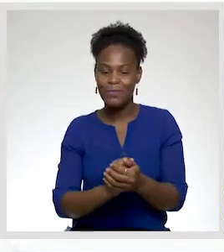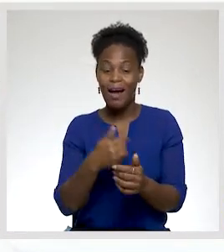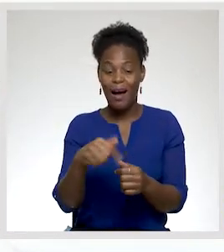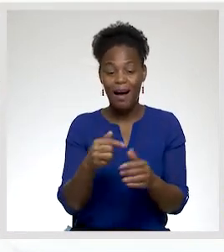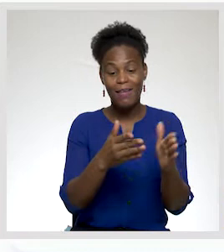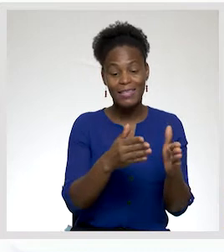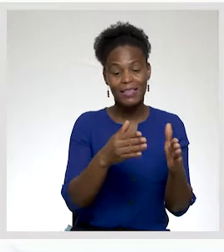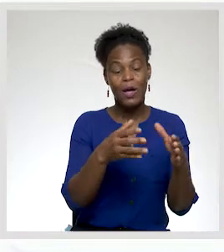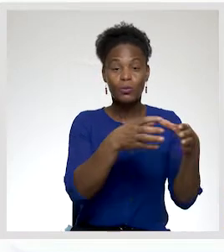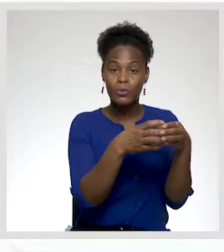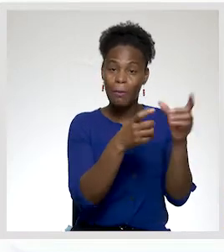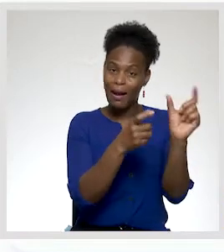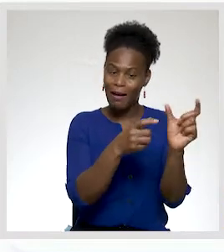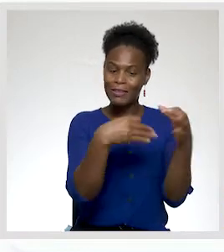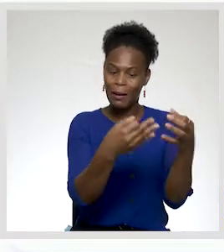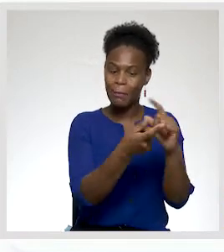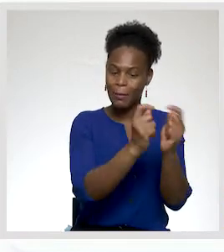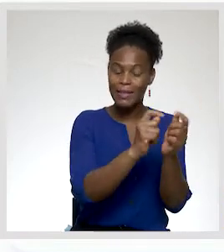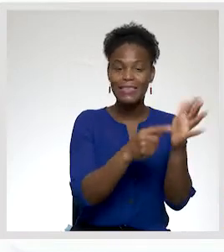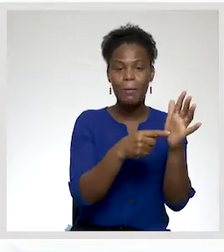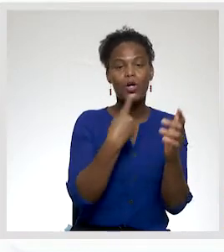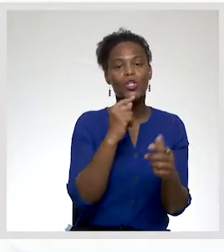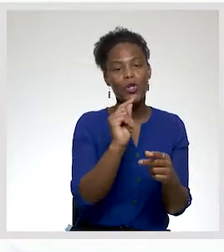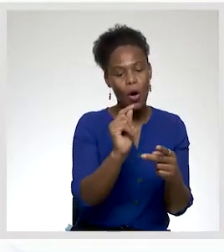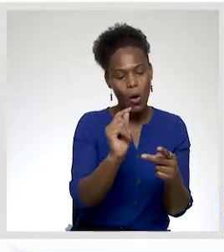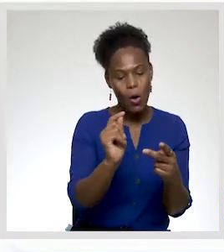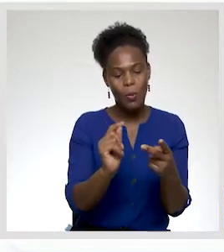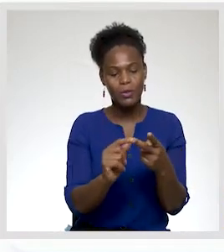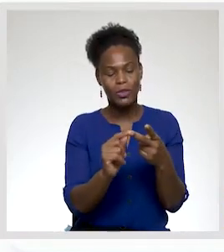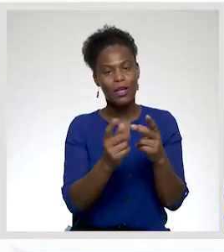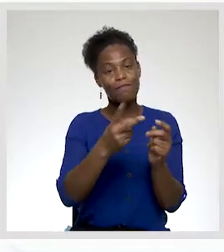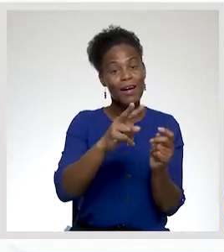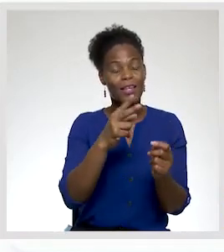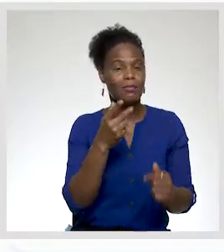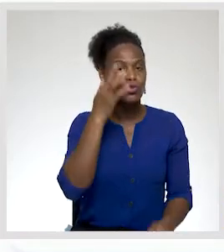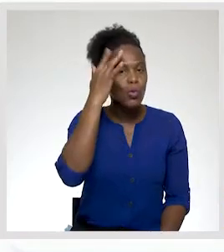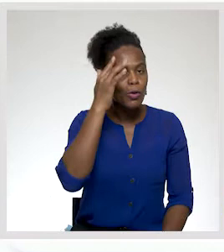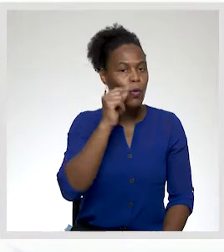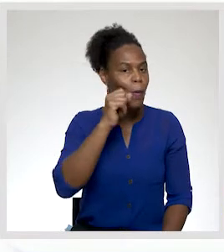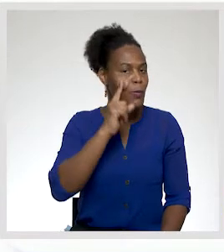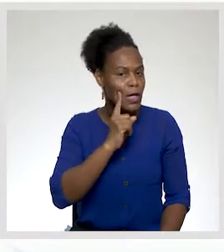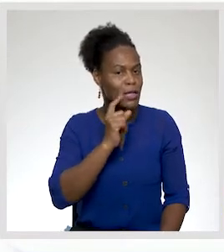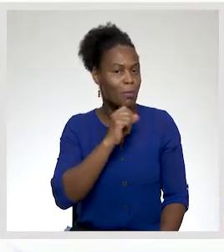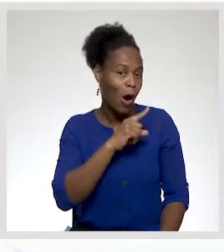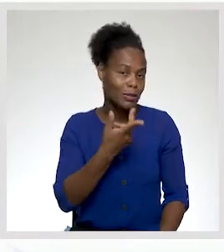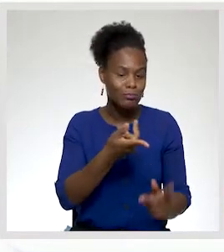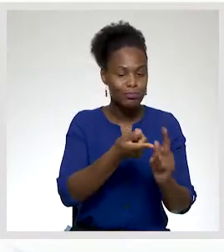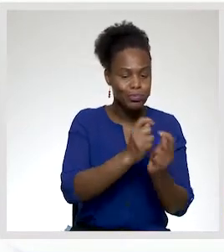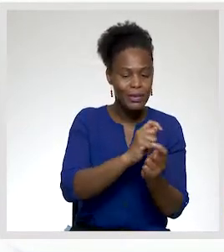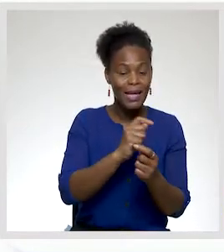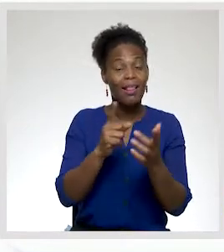variáveis. Por exemplo, os nomes variam em género e em número. Por exemplo,